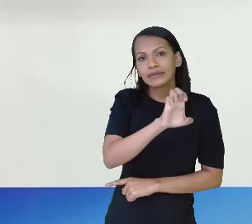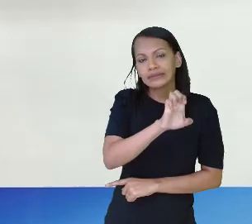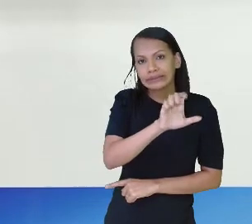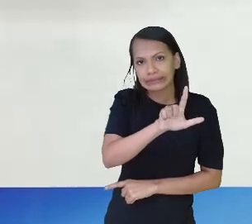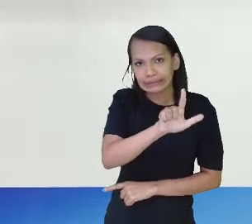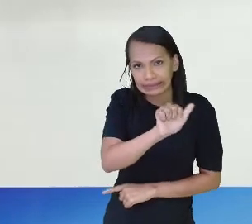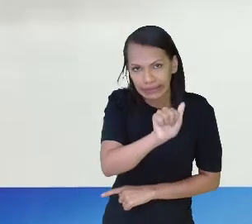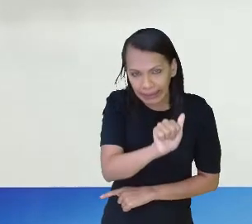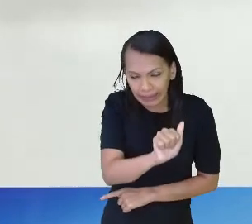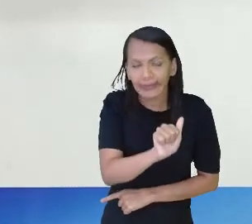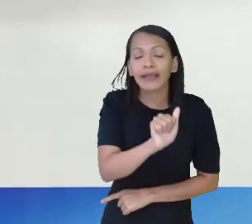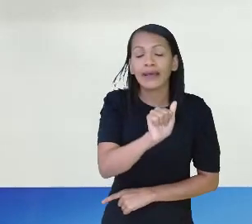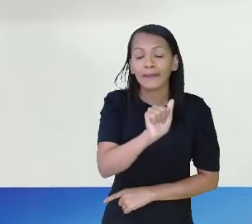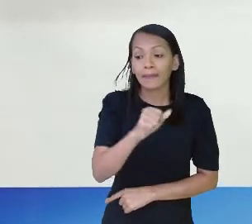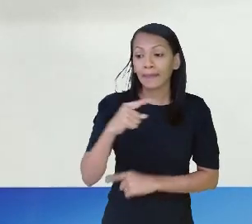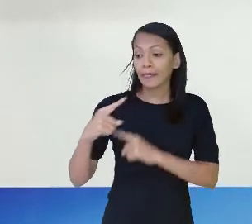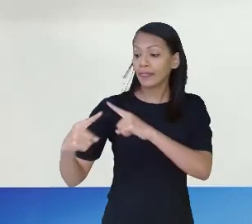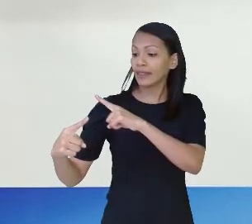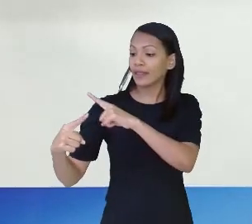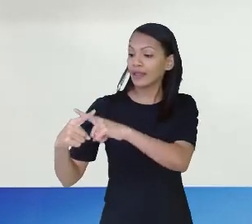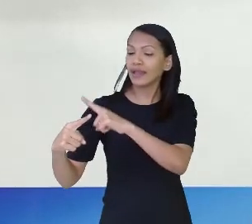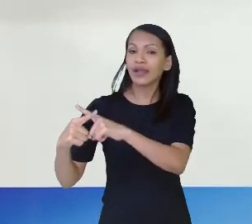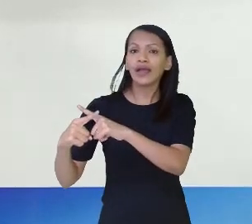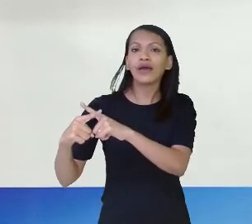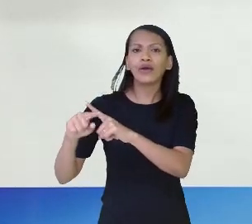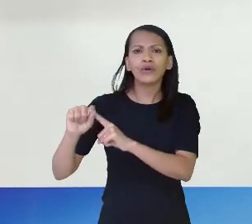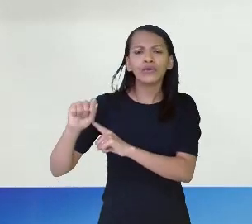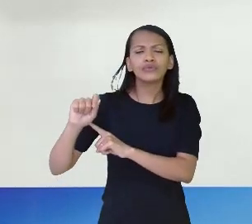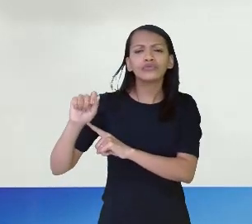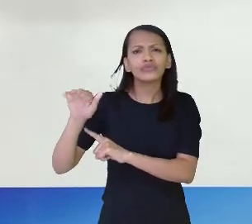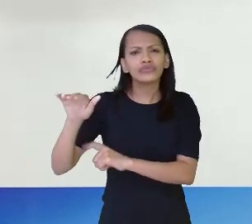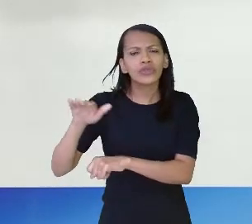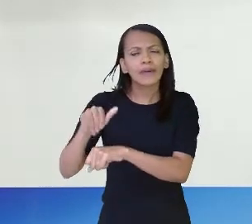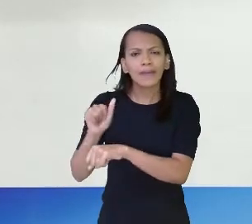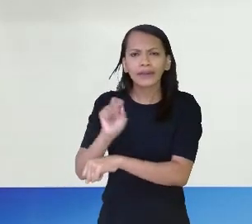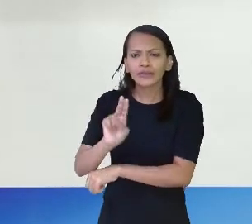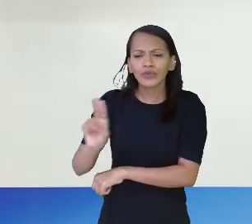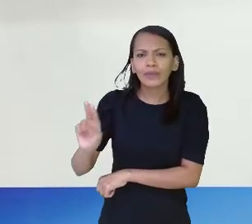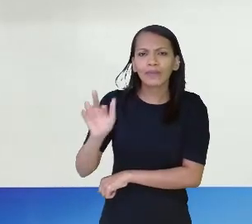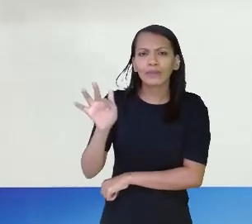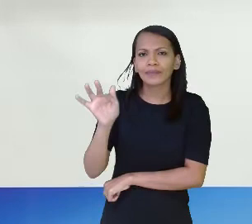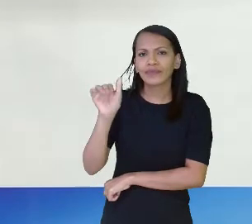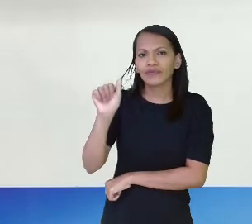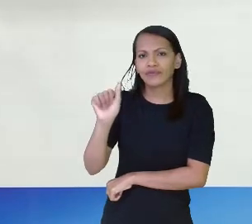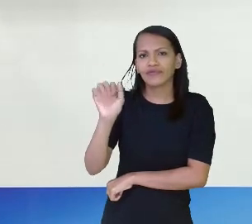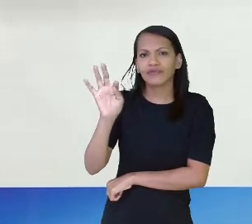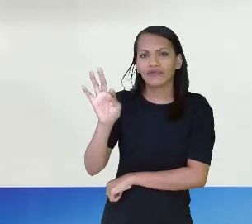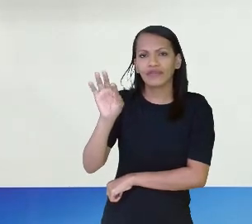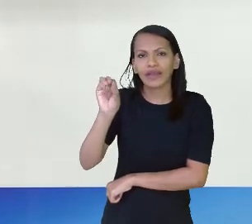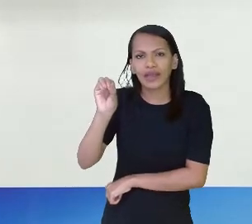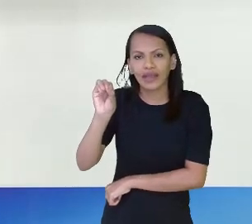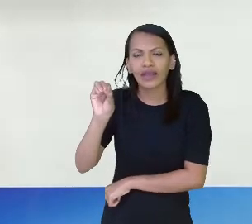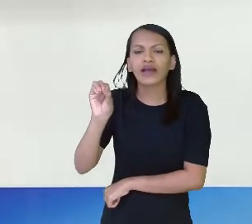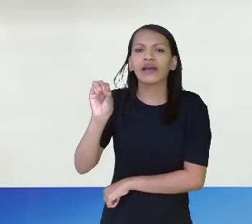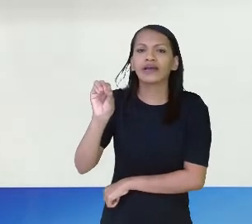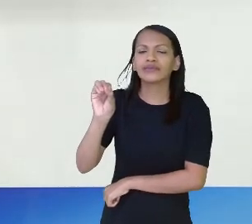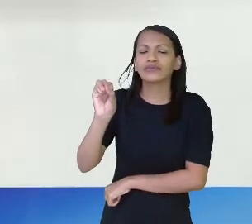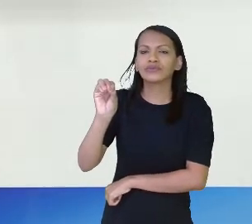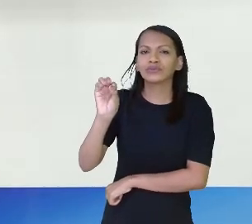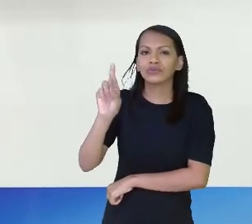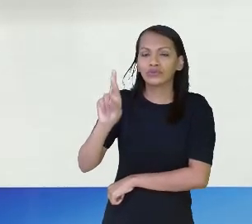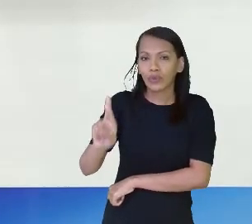são chamados de fator, os números que eu vou multiplicar, e produto é o resultado